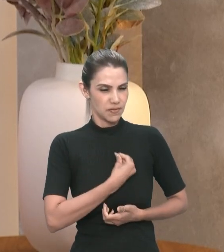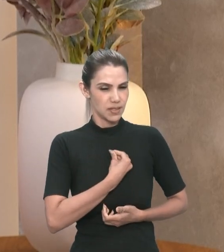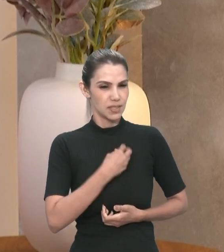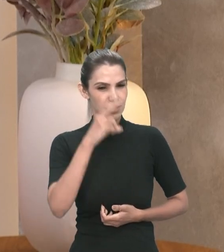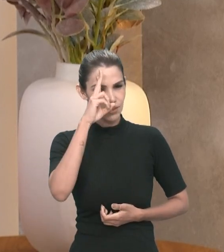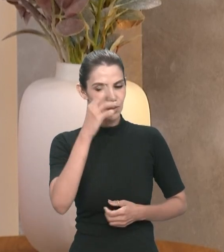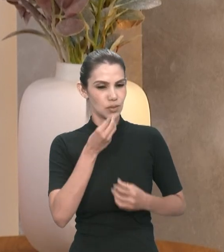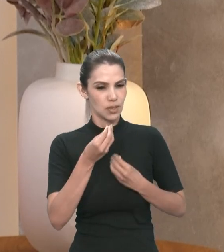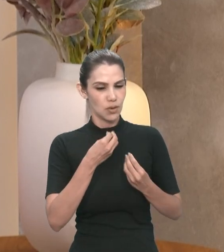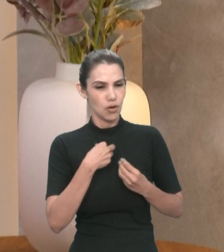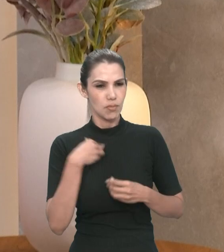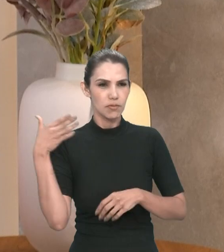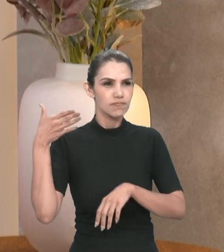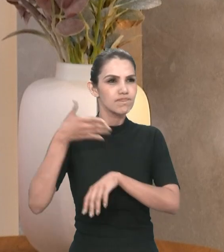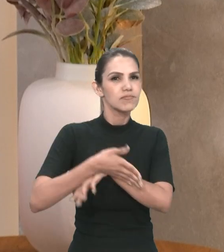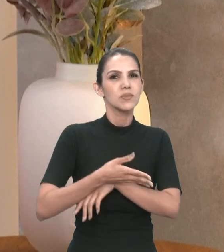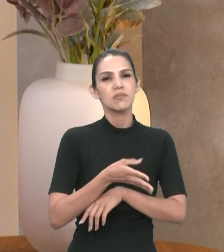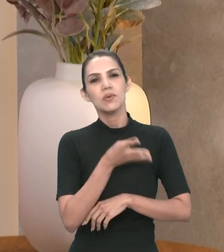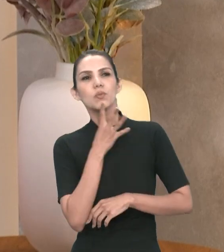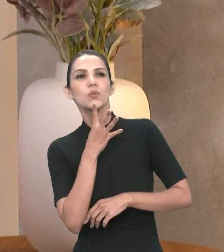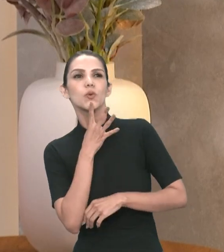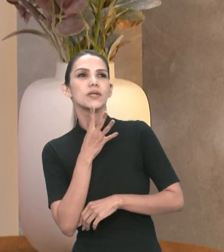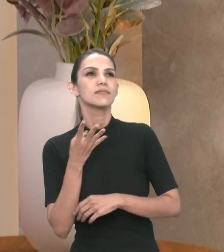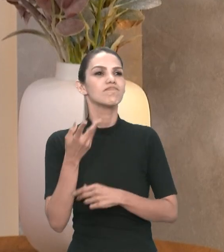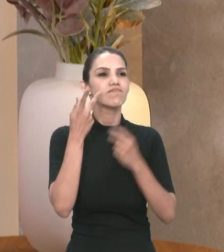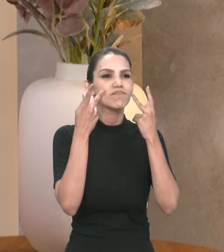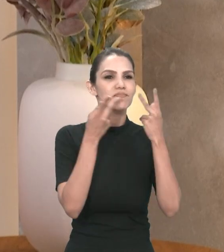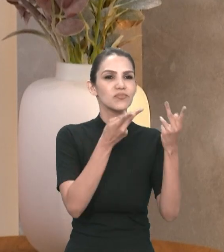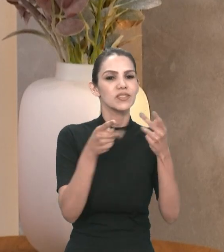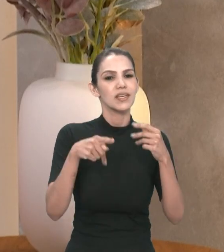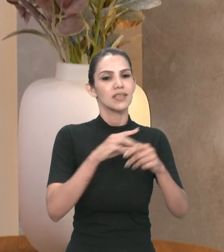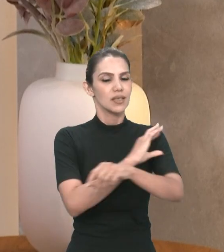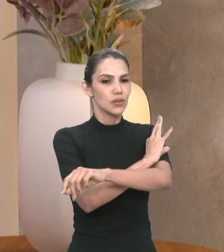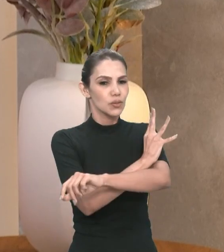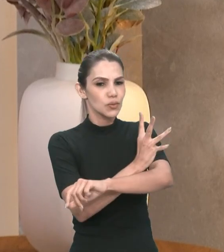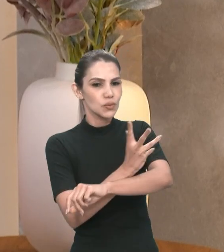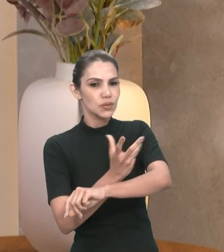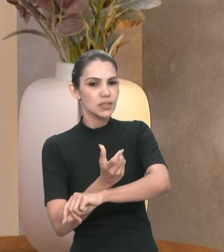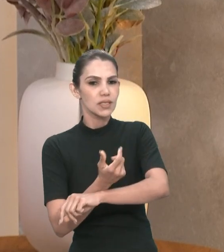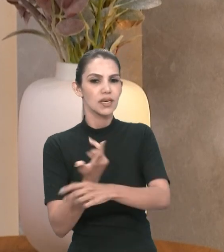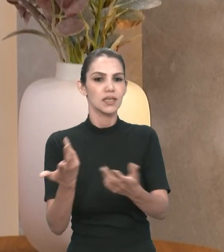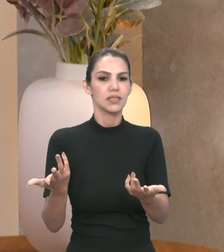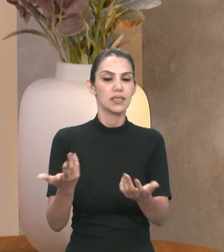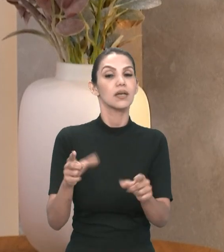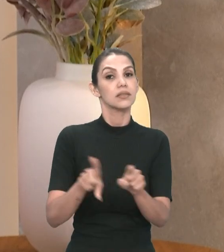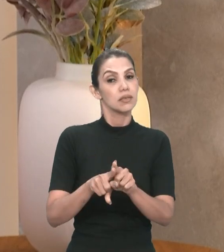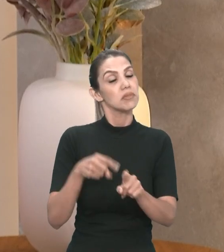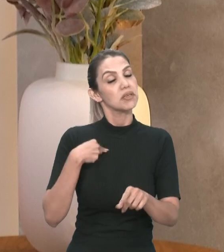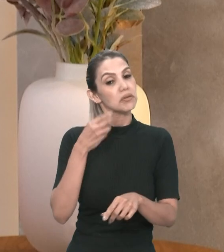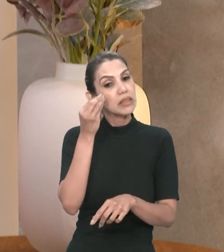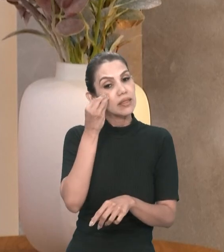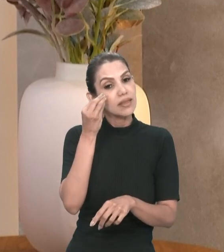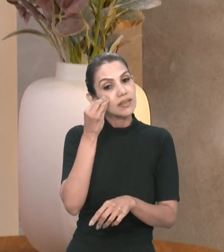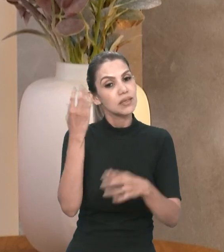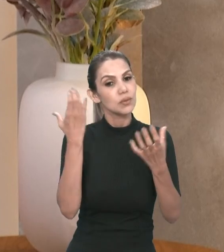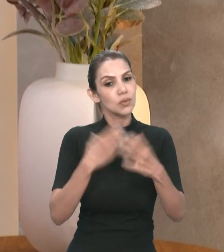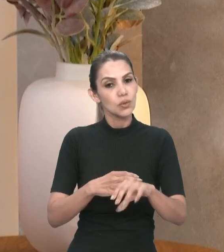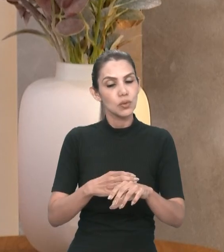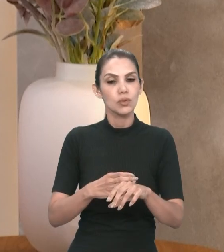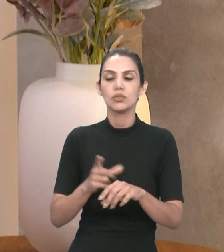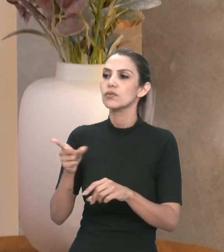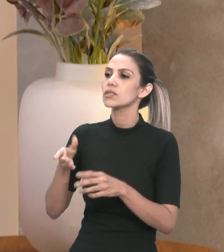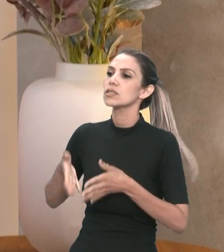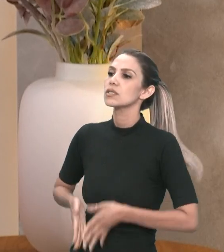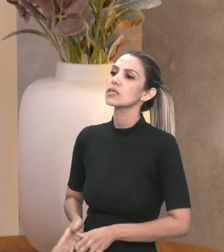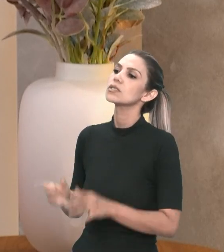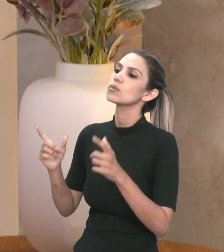esse cerrado e conhecer o Brasil, né? E aqui conhecer pessoas e fazer concurso, né? E Você é de onde? Eu sou do Rio Grande do